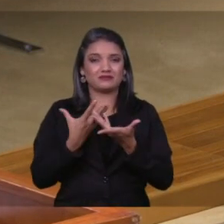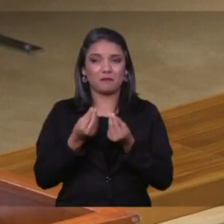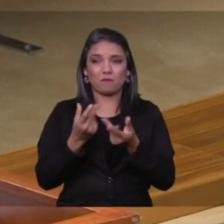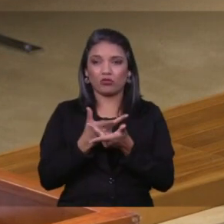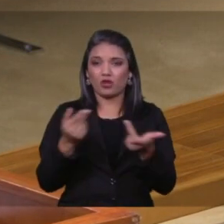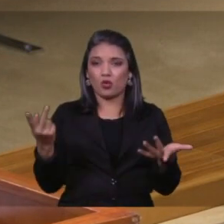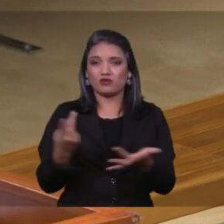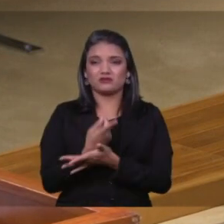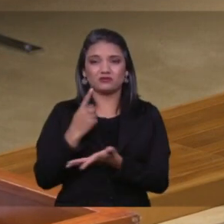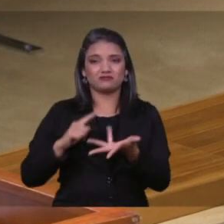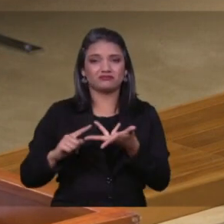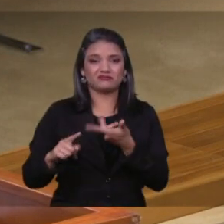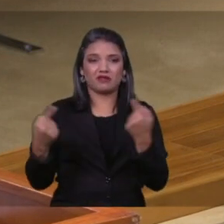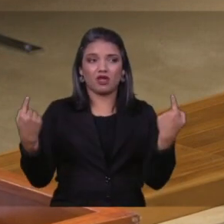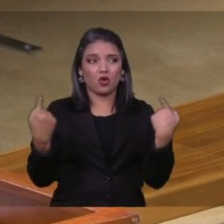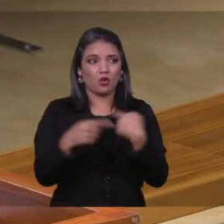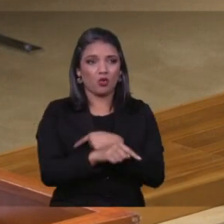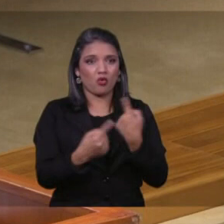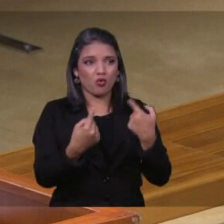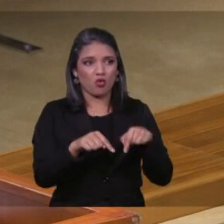no Pantanal mato-grossense.